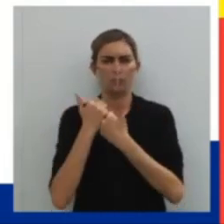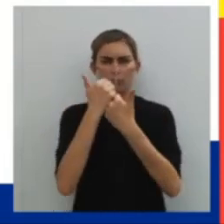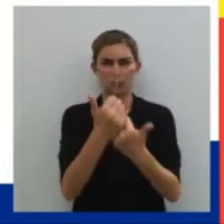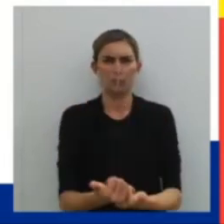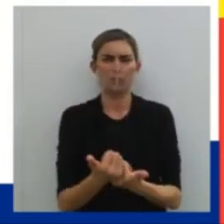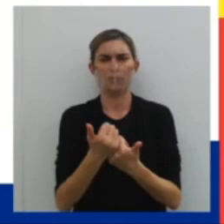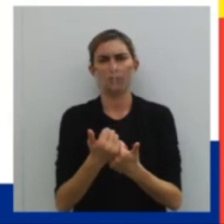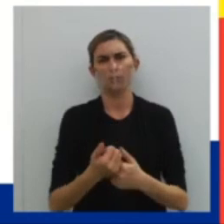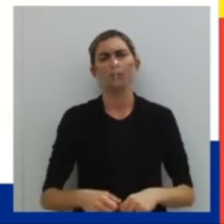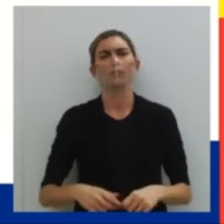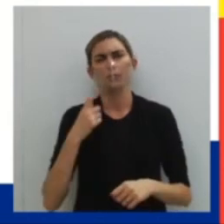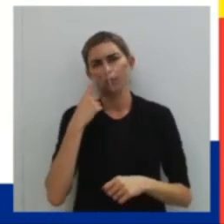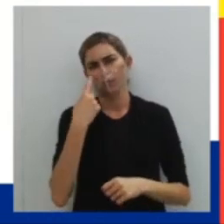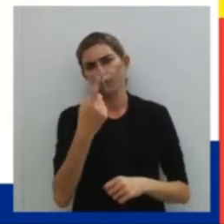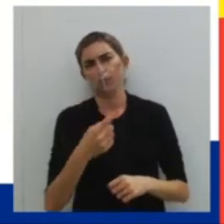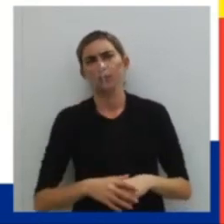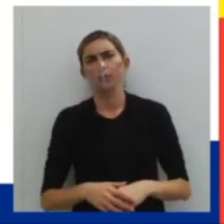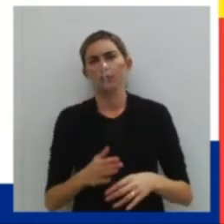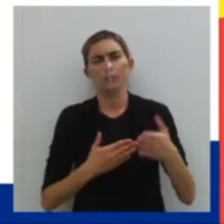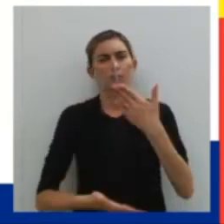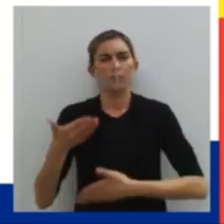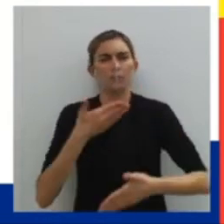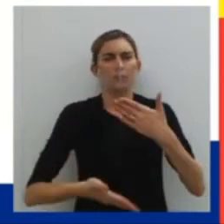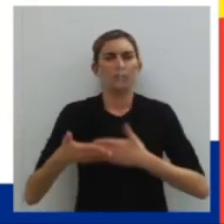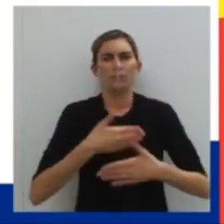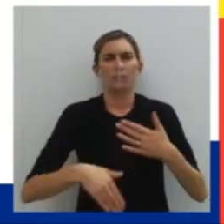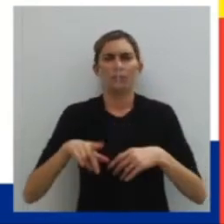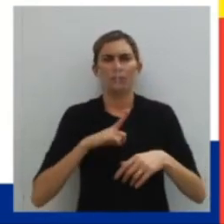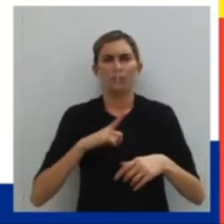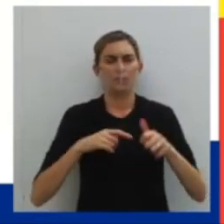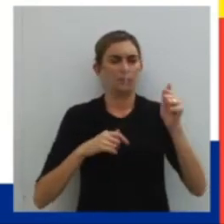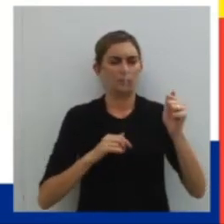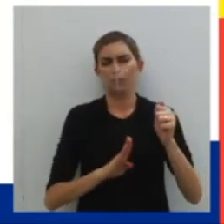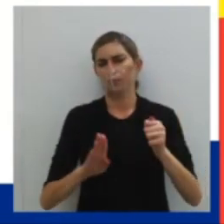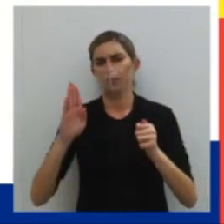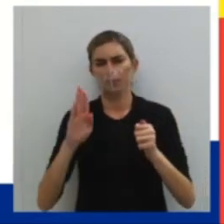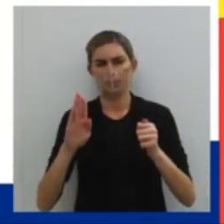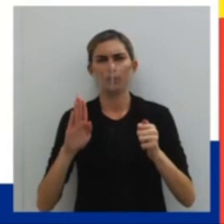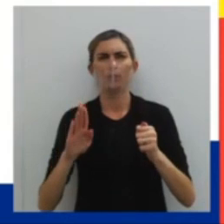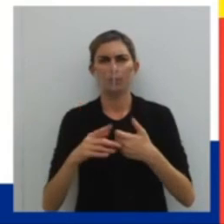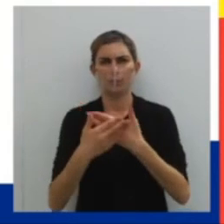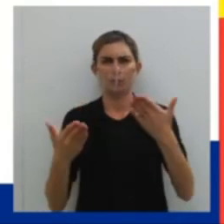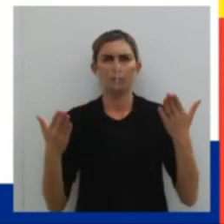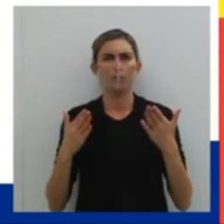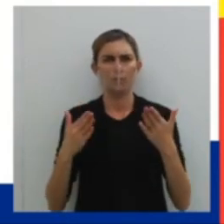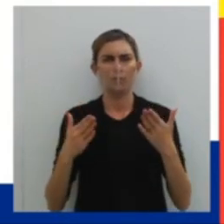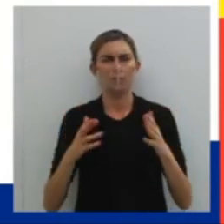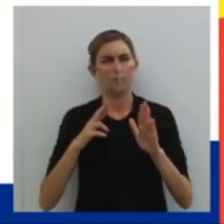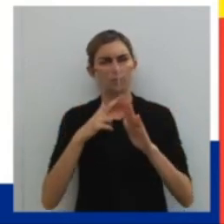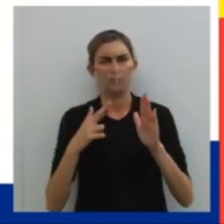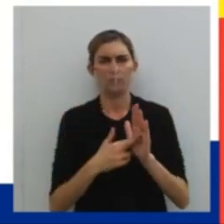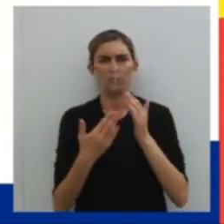através de diagrama. Olha aqui, ó. Relação entre A e B, estabelecida por essa regrinha que